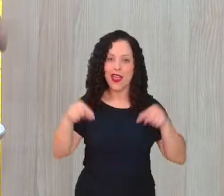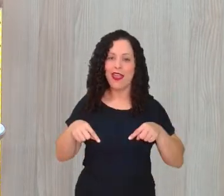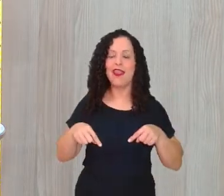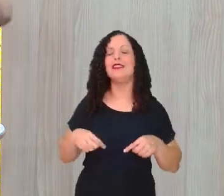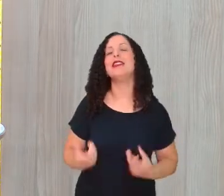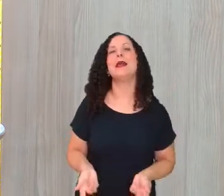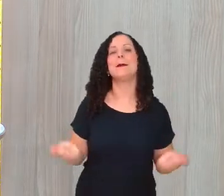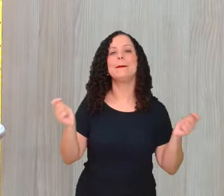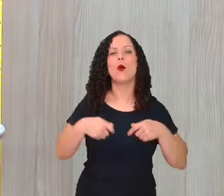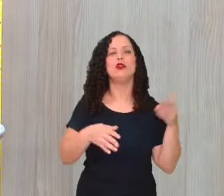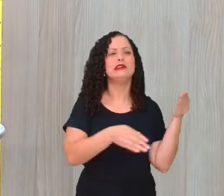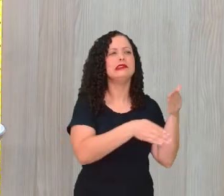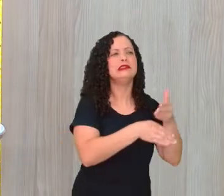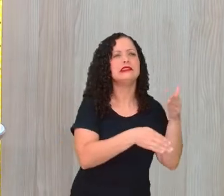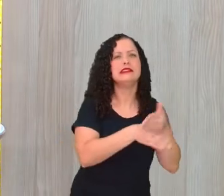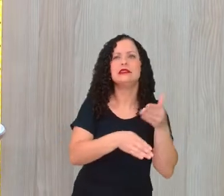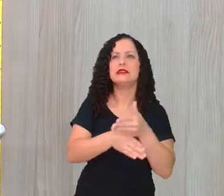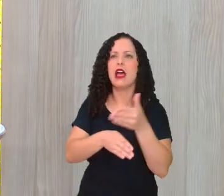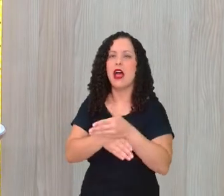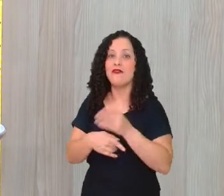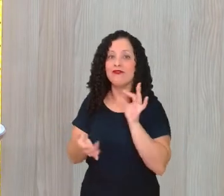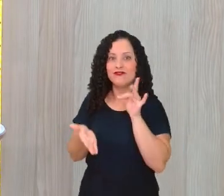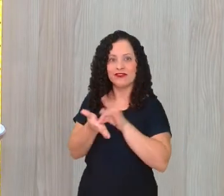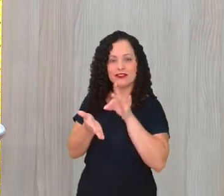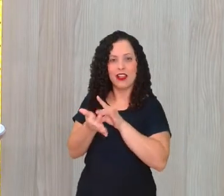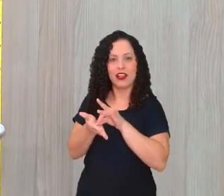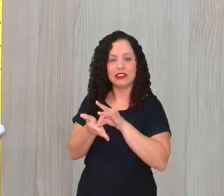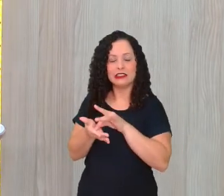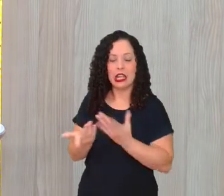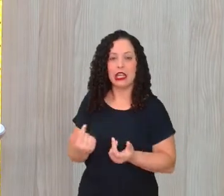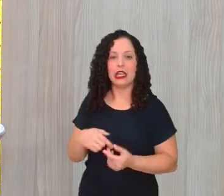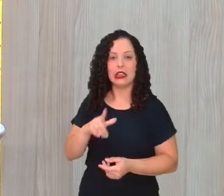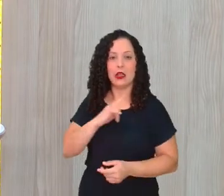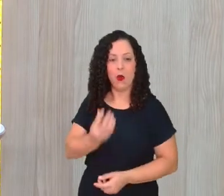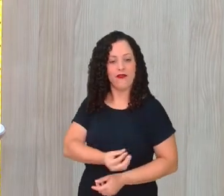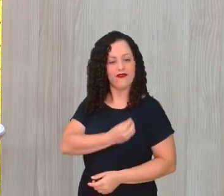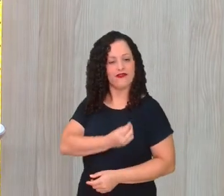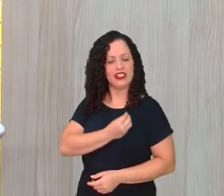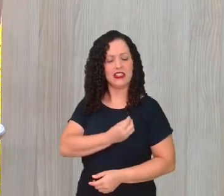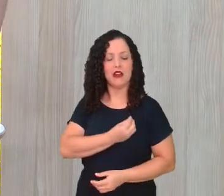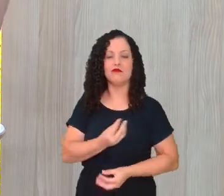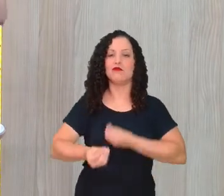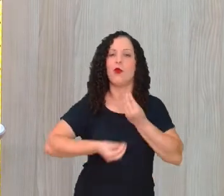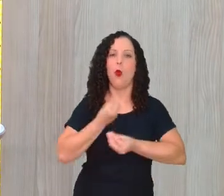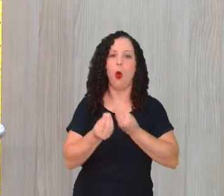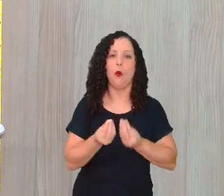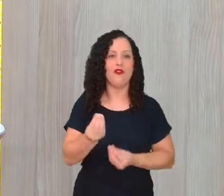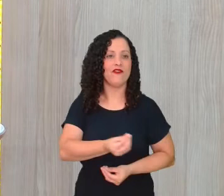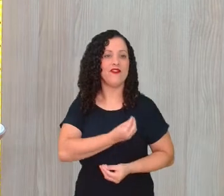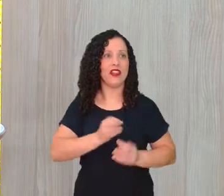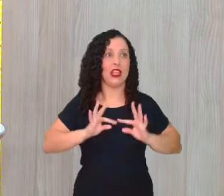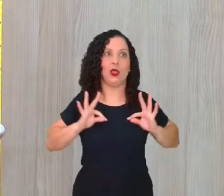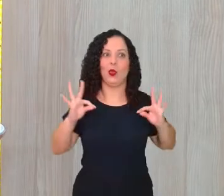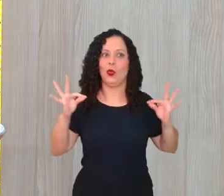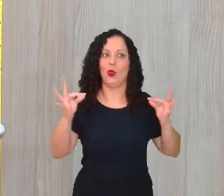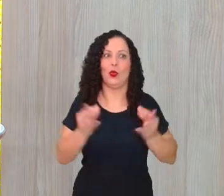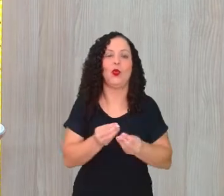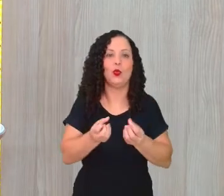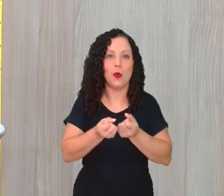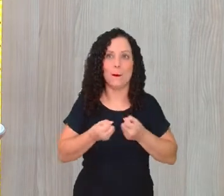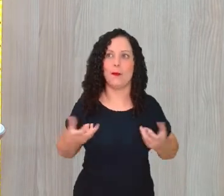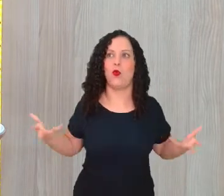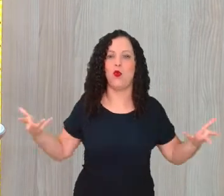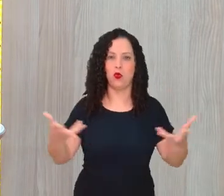acessar realidades que não são as nossas, né? Afinal, temos somente uma vida. E é impossível viver tudo numa vida só, né? E